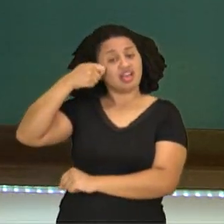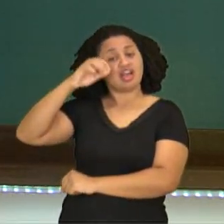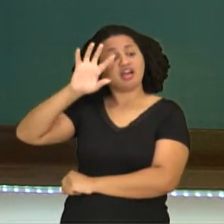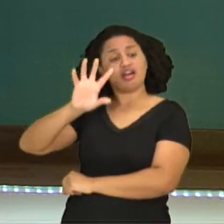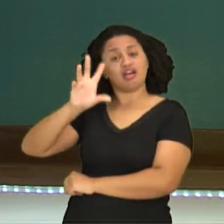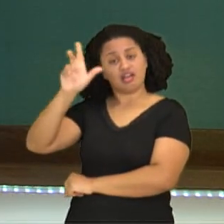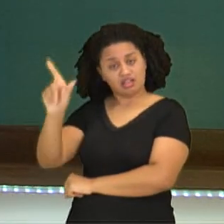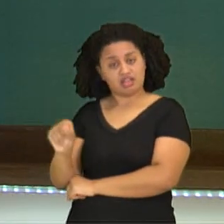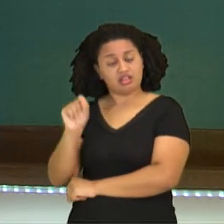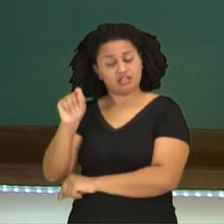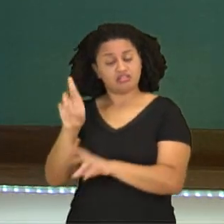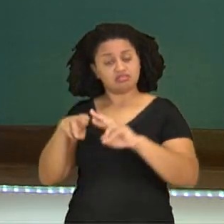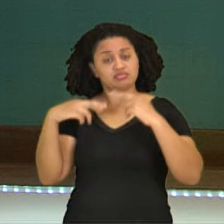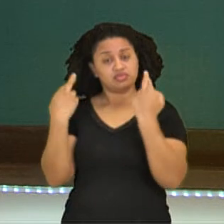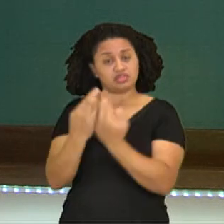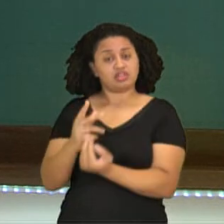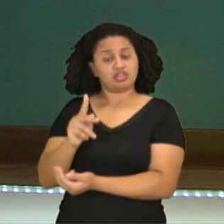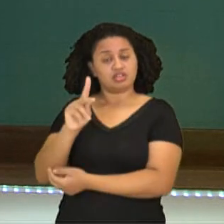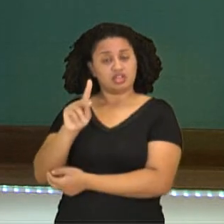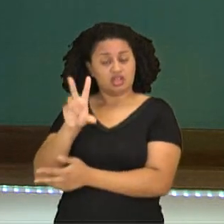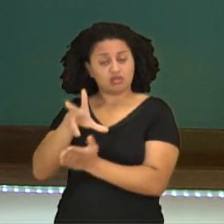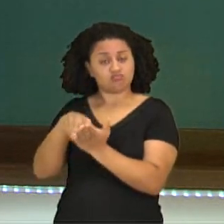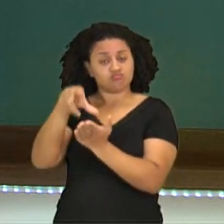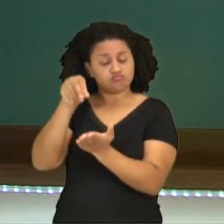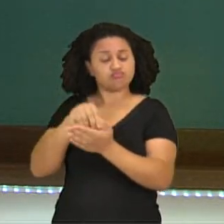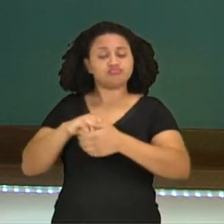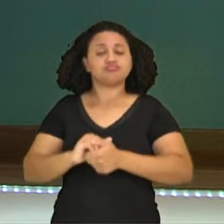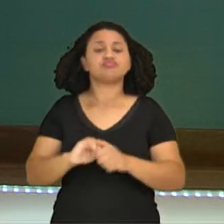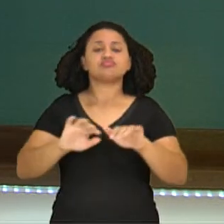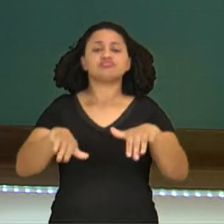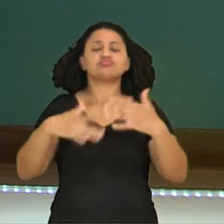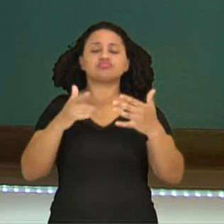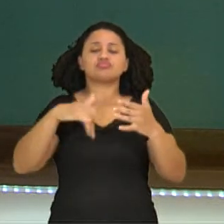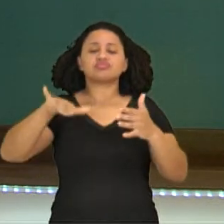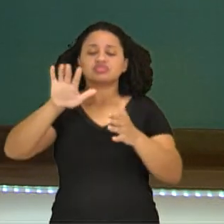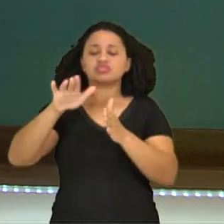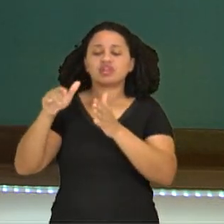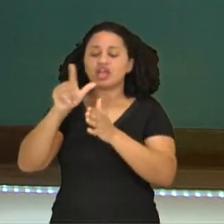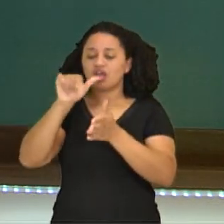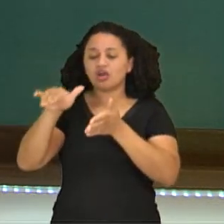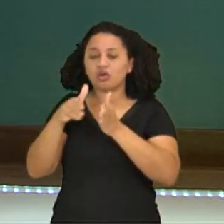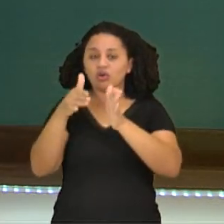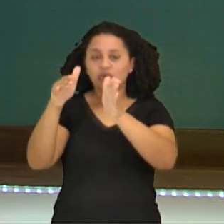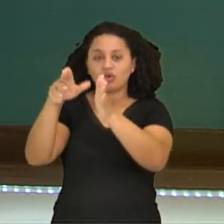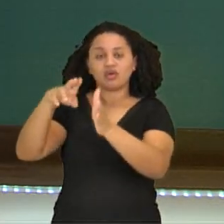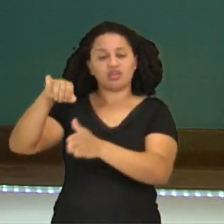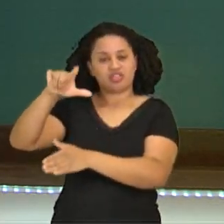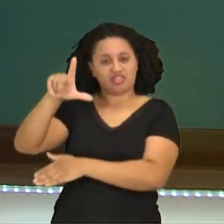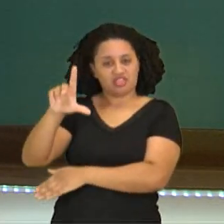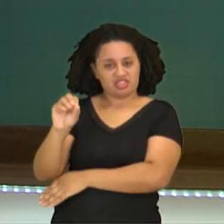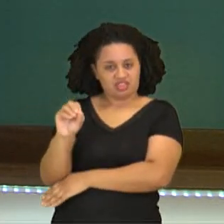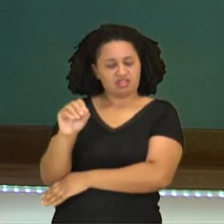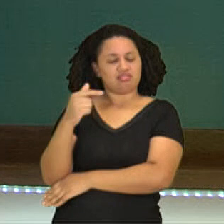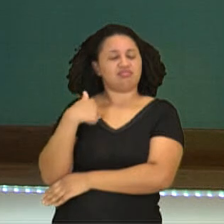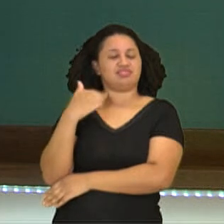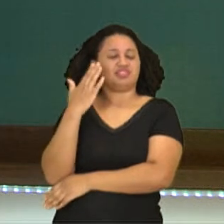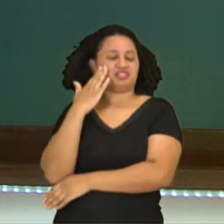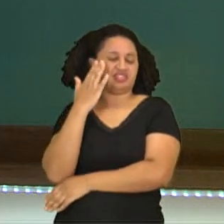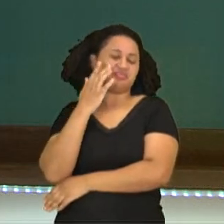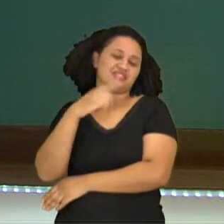O Reino Kush. Vamos lá. Pegando a linha ali do Rio Nilo. Eu sabia que vocês iam